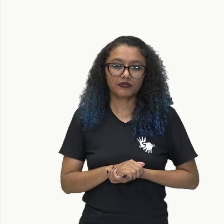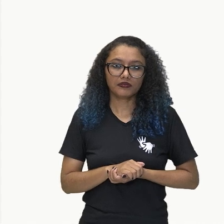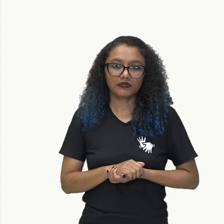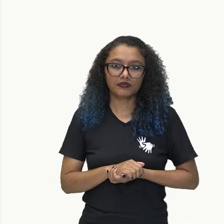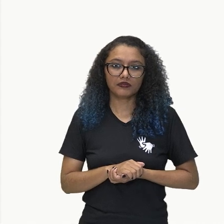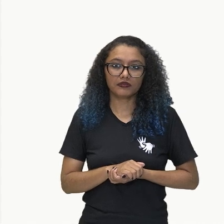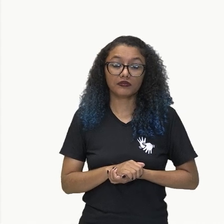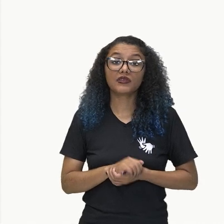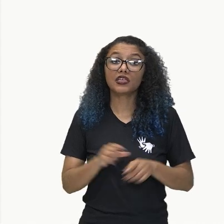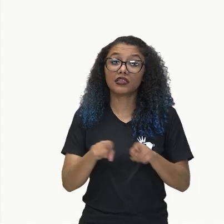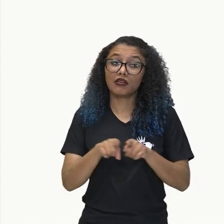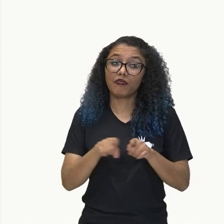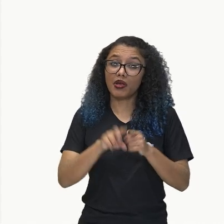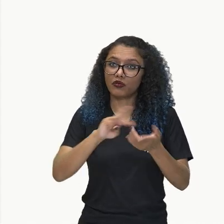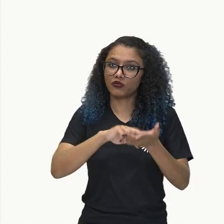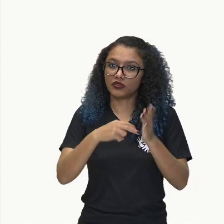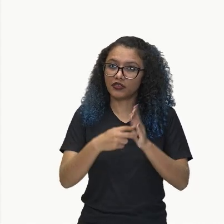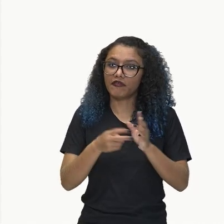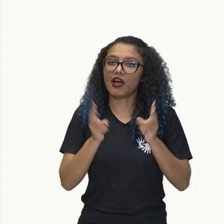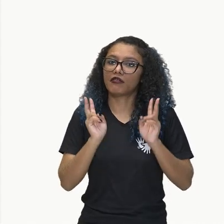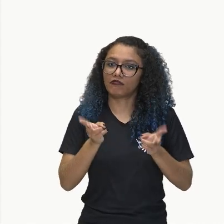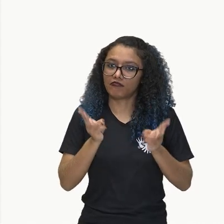y el mismo